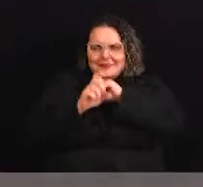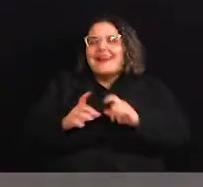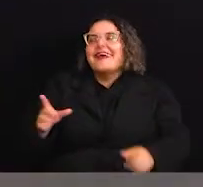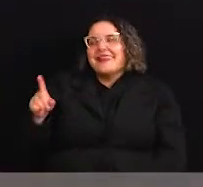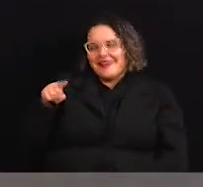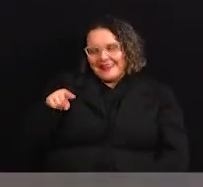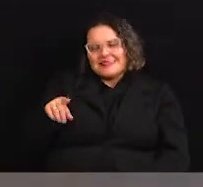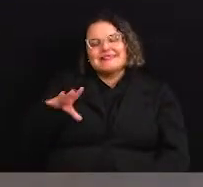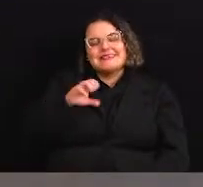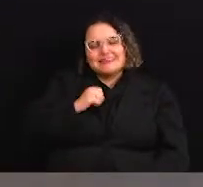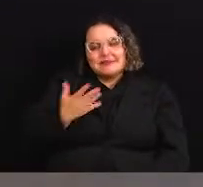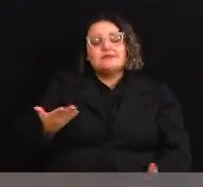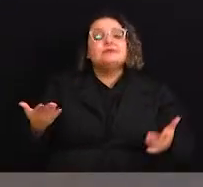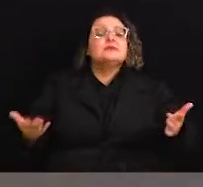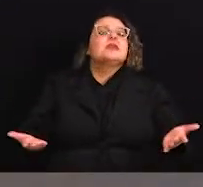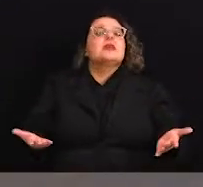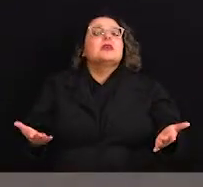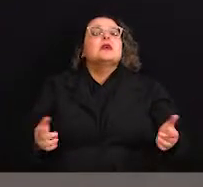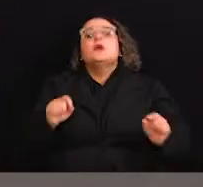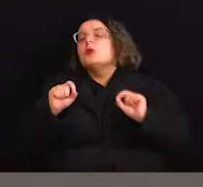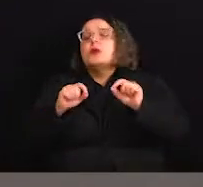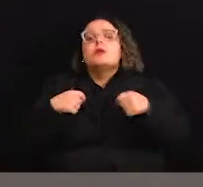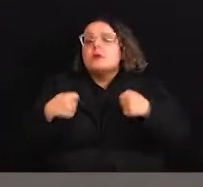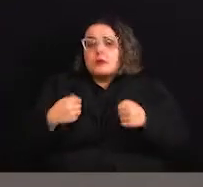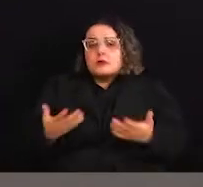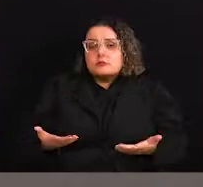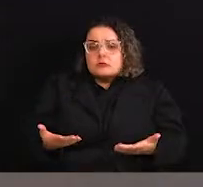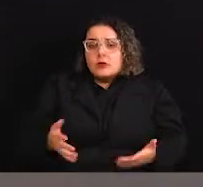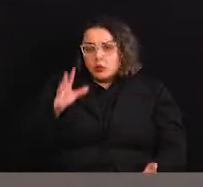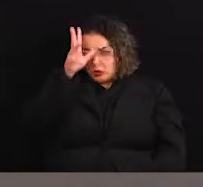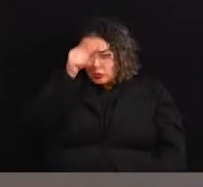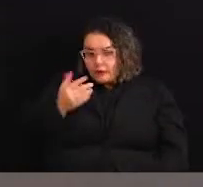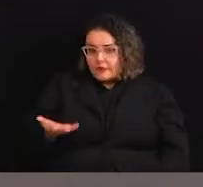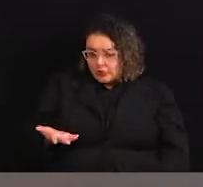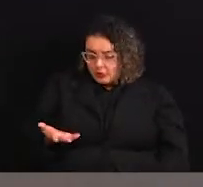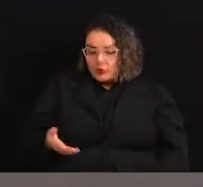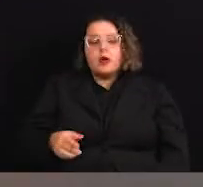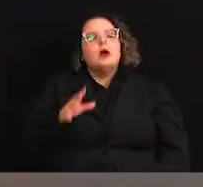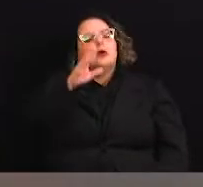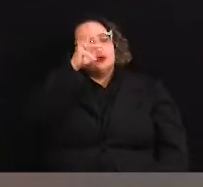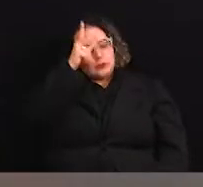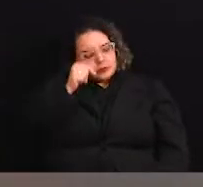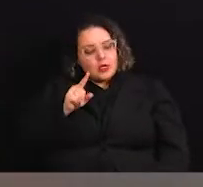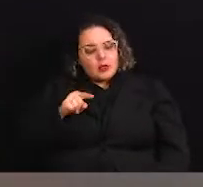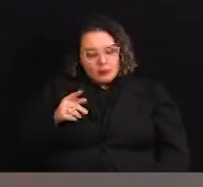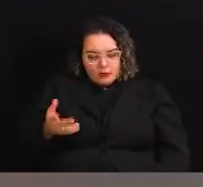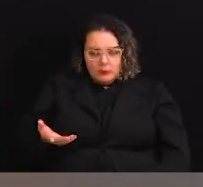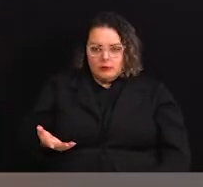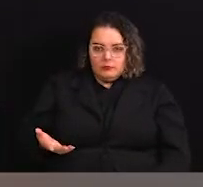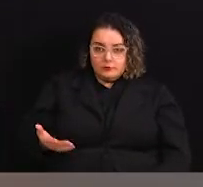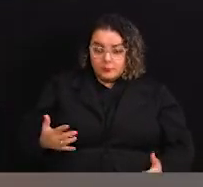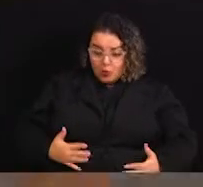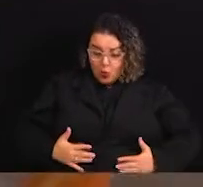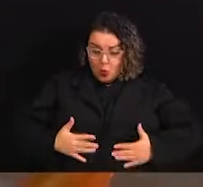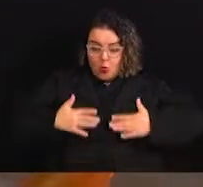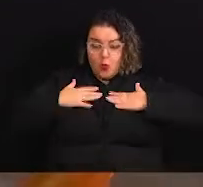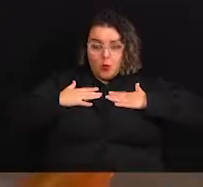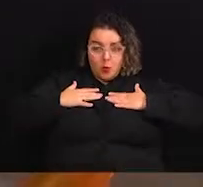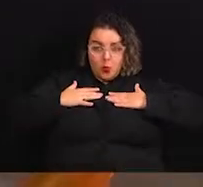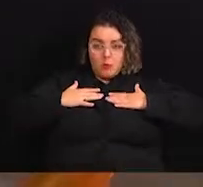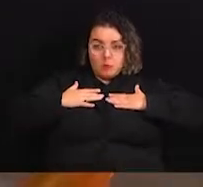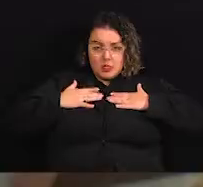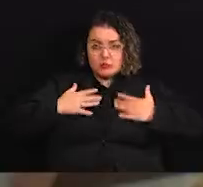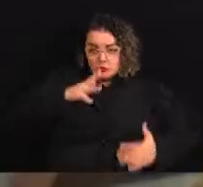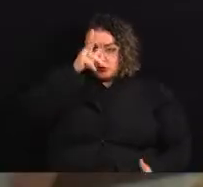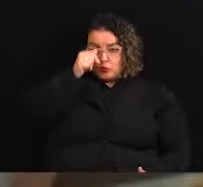gente gosta, né? E aí, minha gente, o que a gente vai precisar? Do frango. Do frango, isso, a gente é peito de frango.